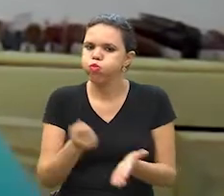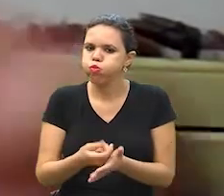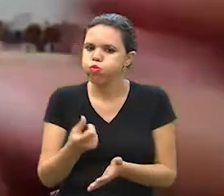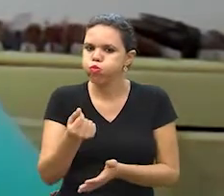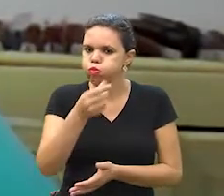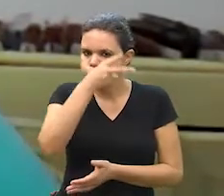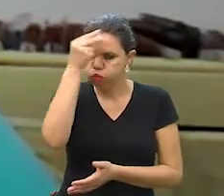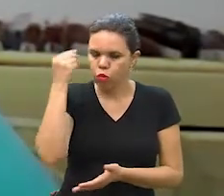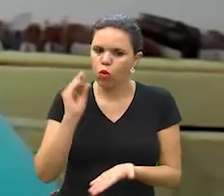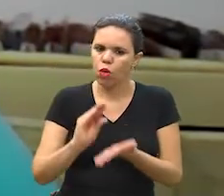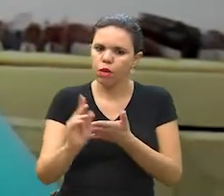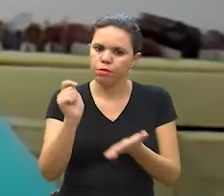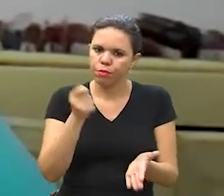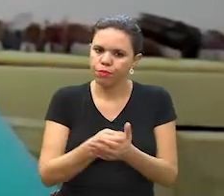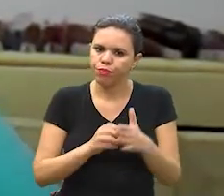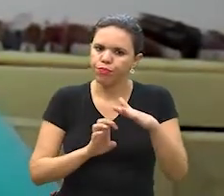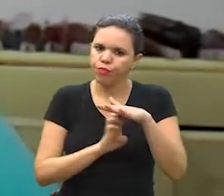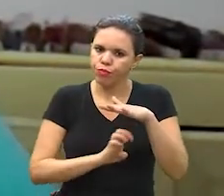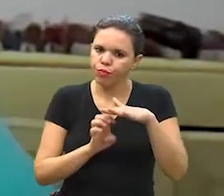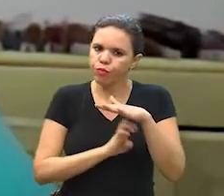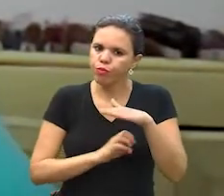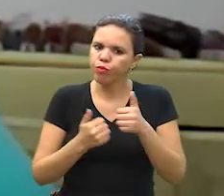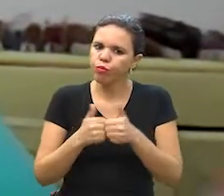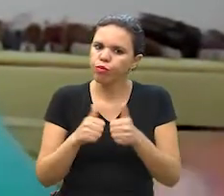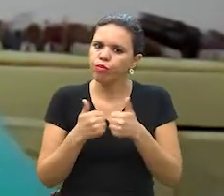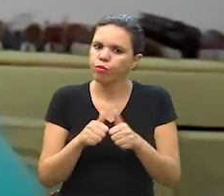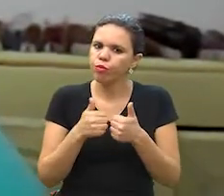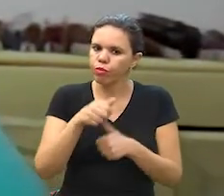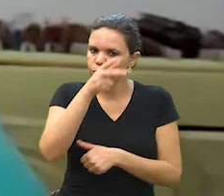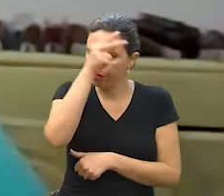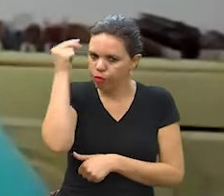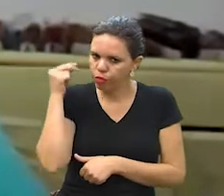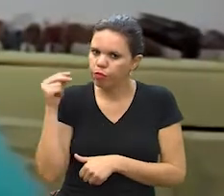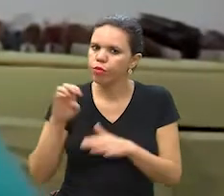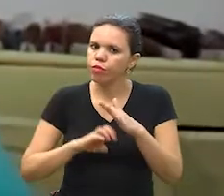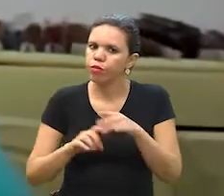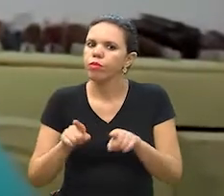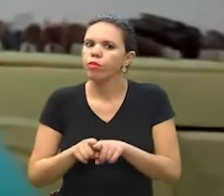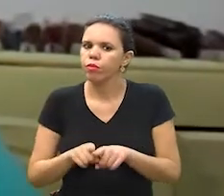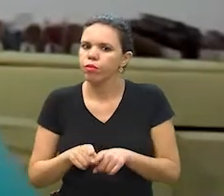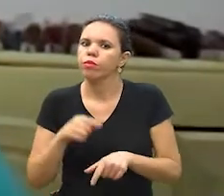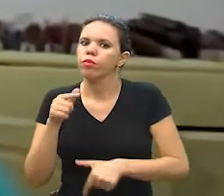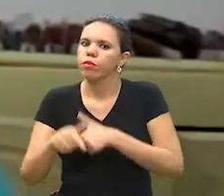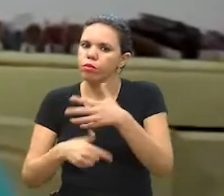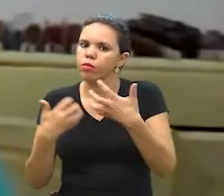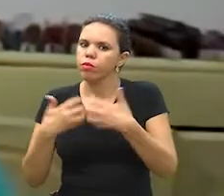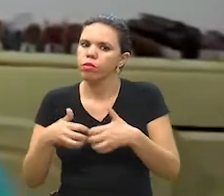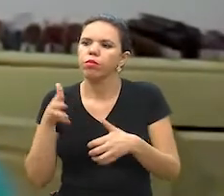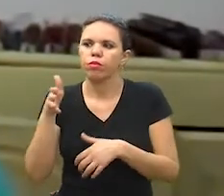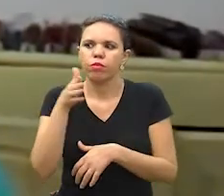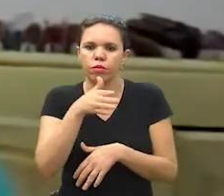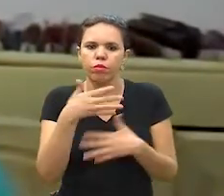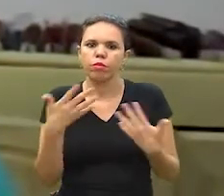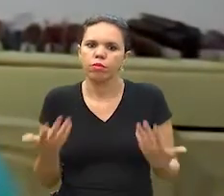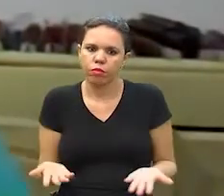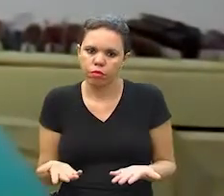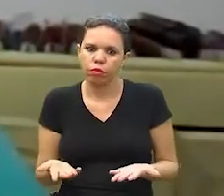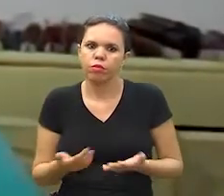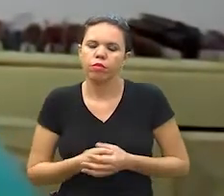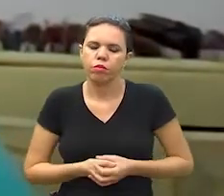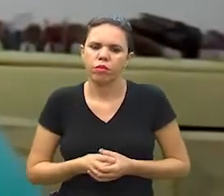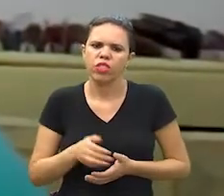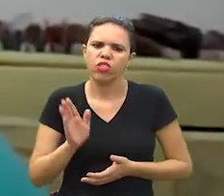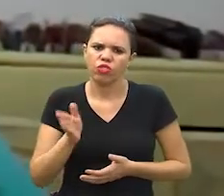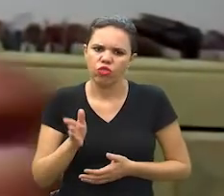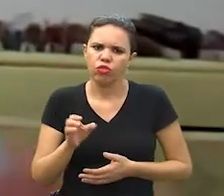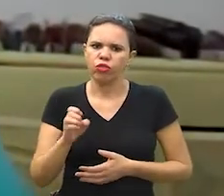público que é colocado nas empresas do sistema de transporte público, né, para que elas operem, para que elas funcionem. Então,